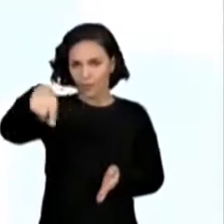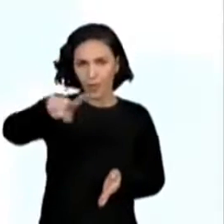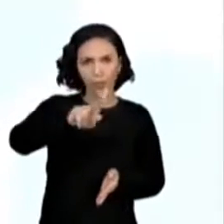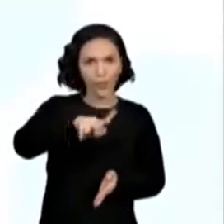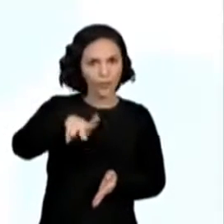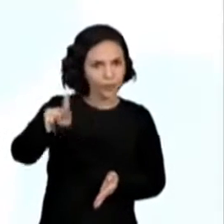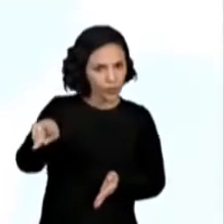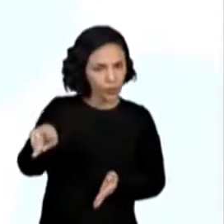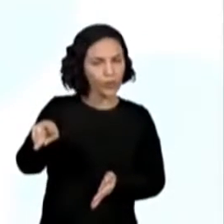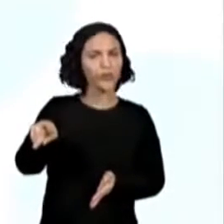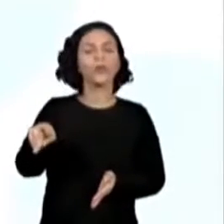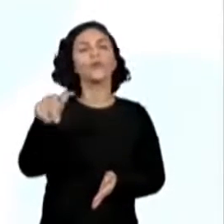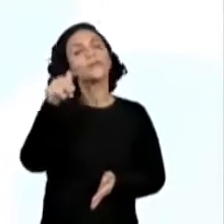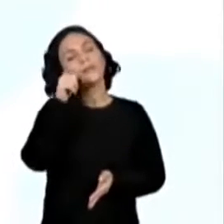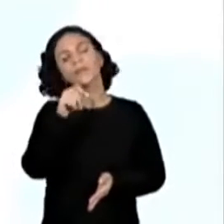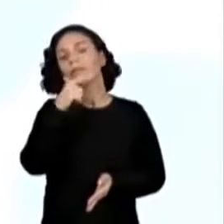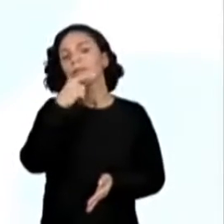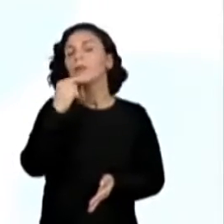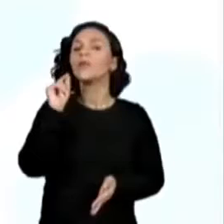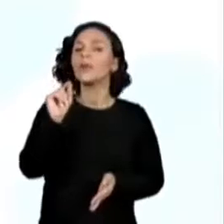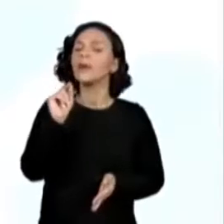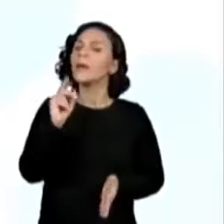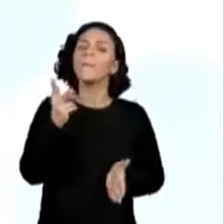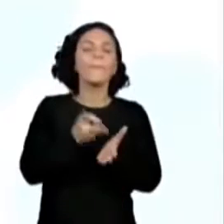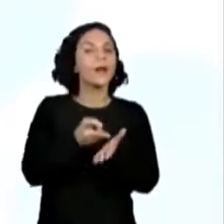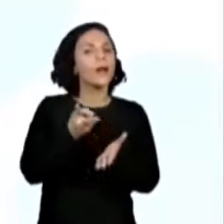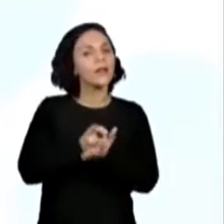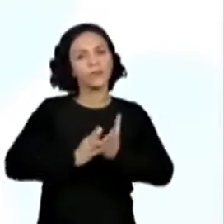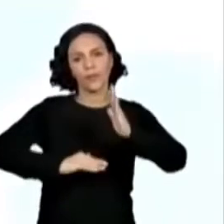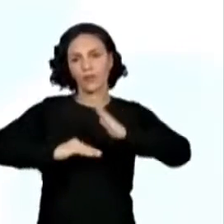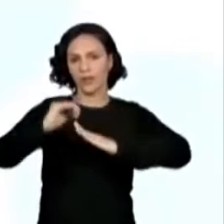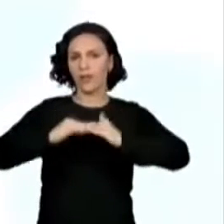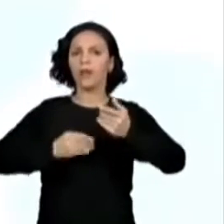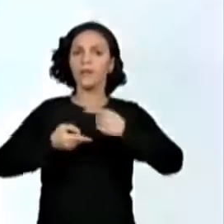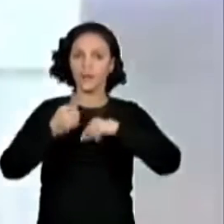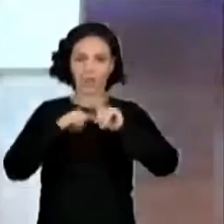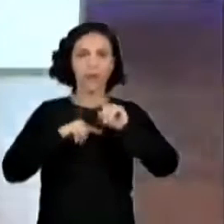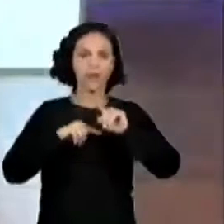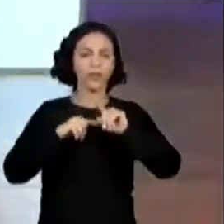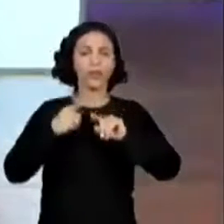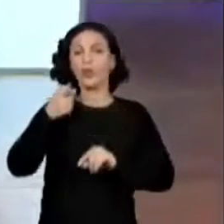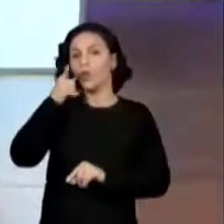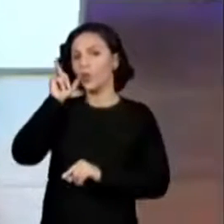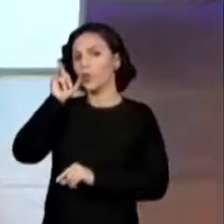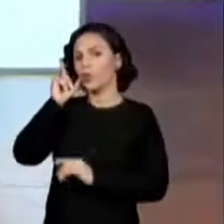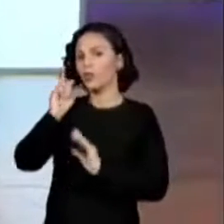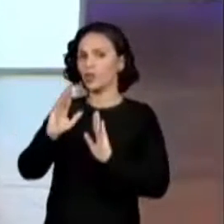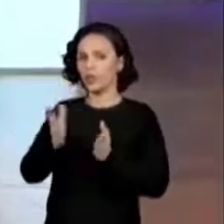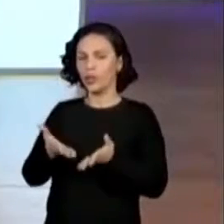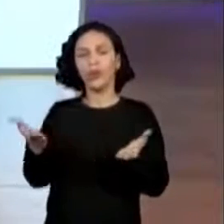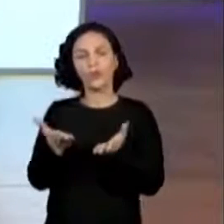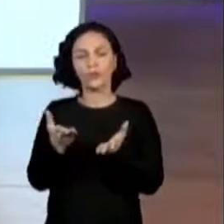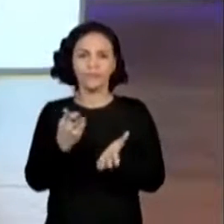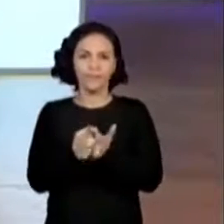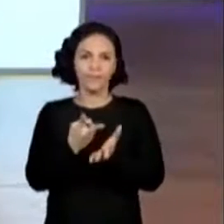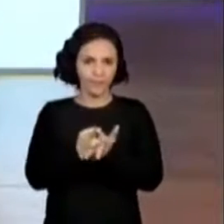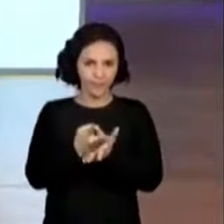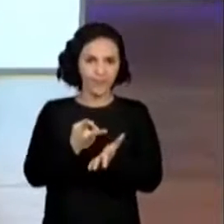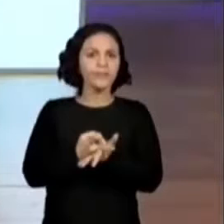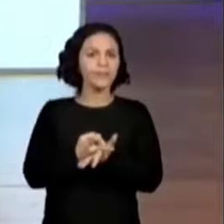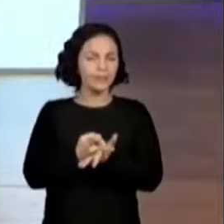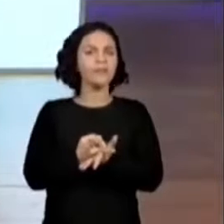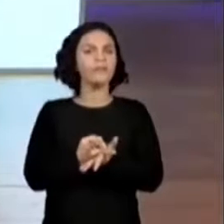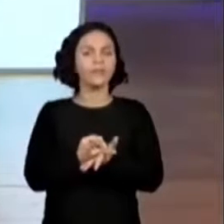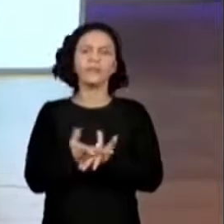as professoras que a gente continua uma mesma habilidade, a gente já trabalhou essa habilidade ontem, então a gente continua ainda